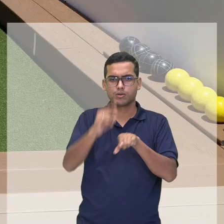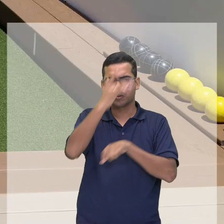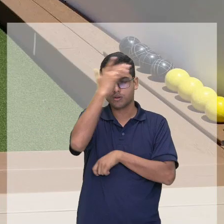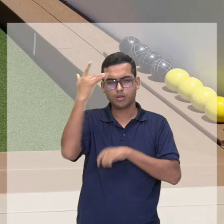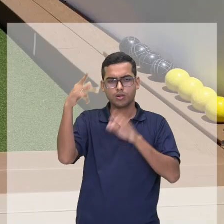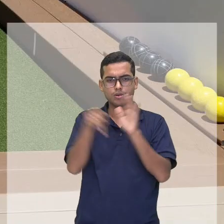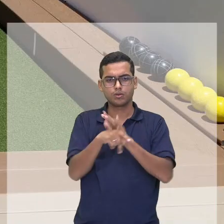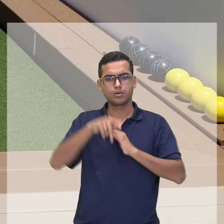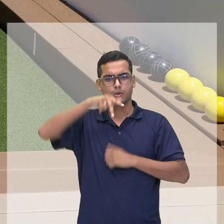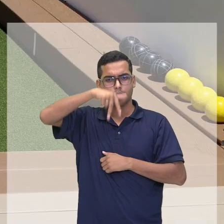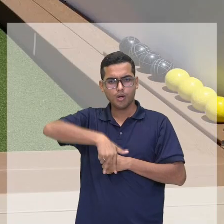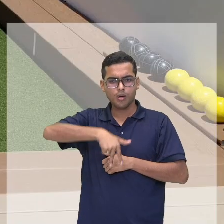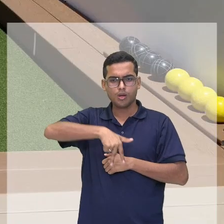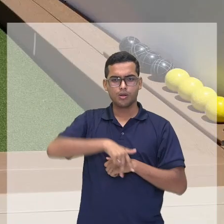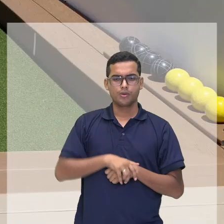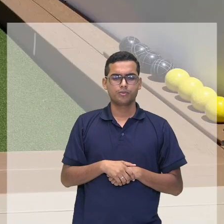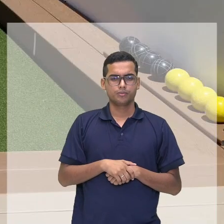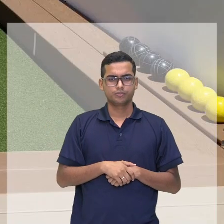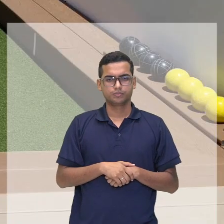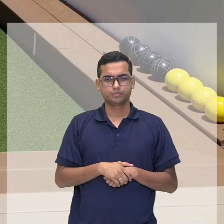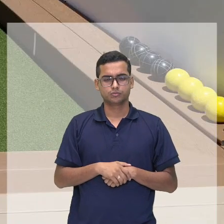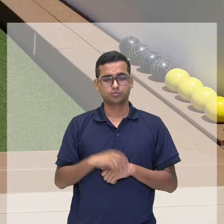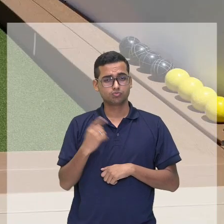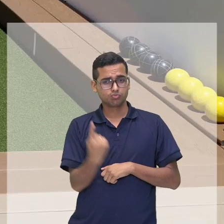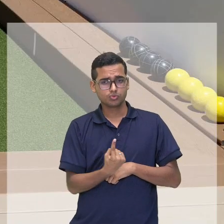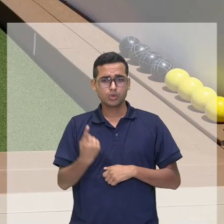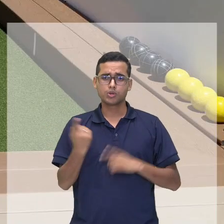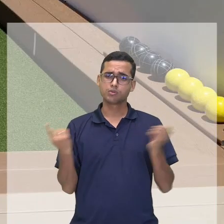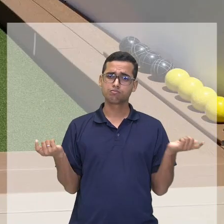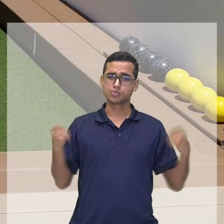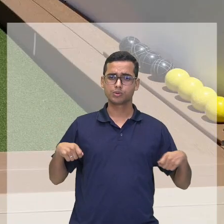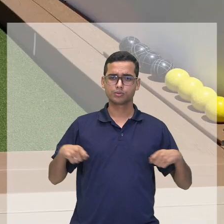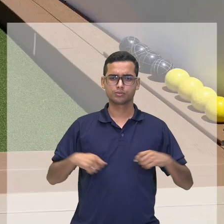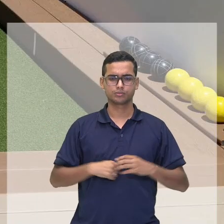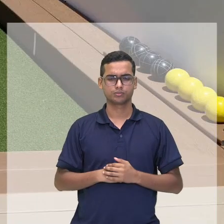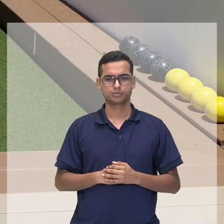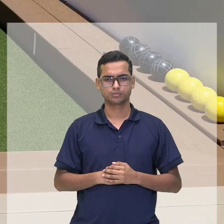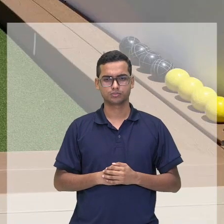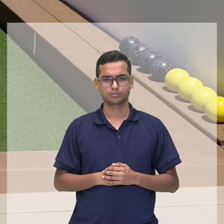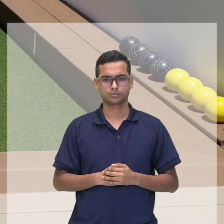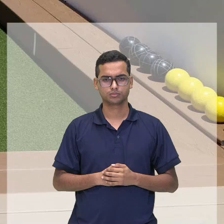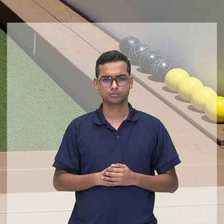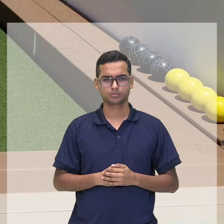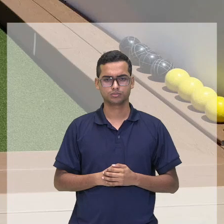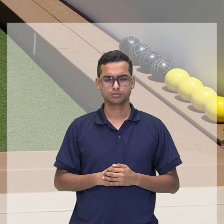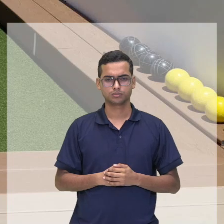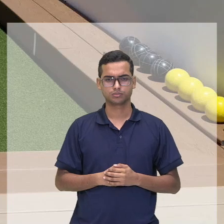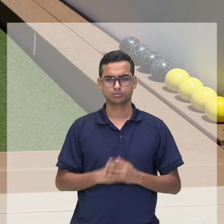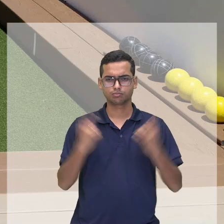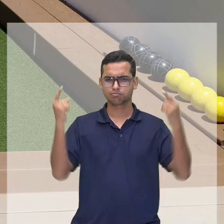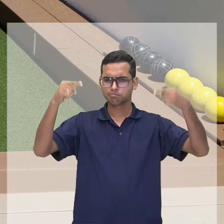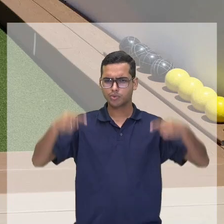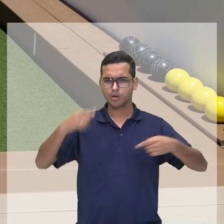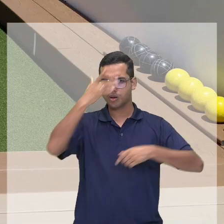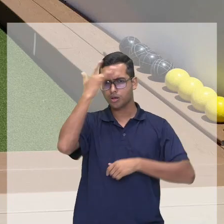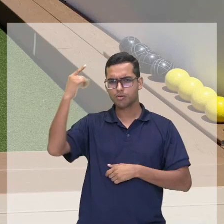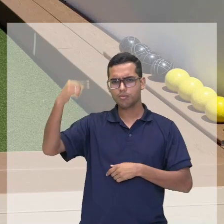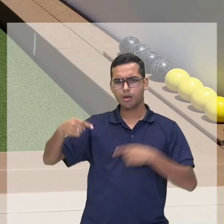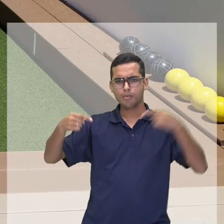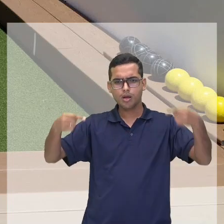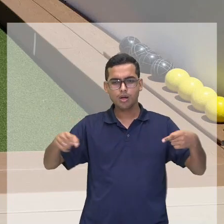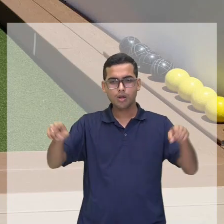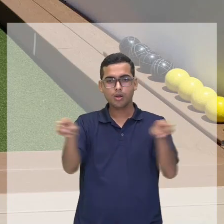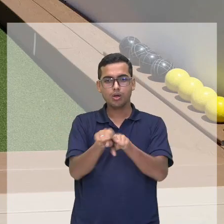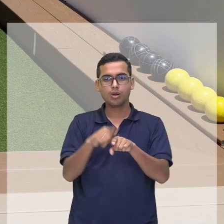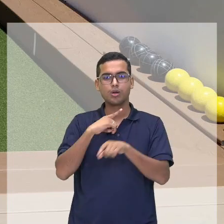pode ser jogado de forma individual, tá? Um jogador contra outro jogador, ou pode ser